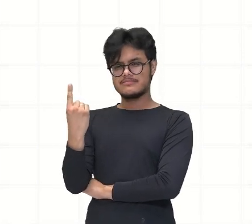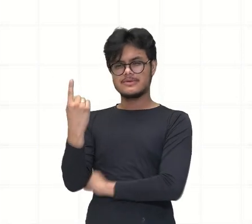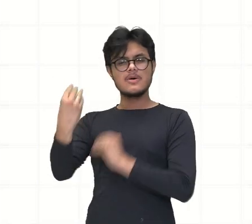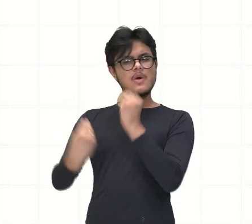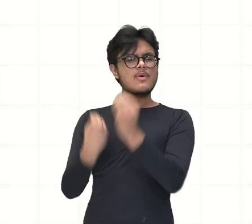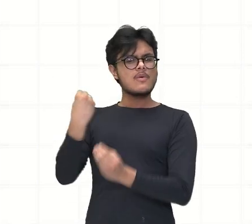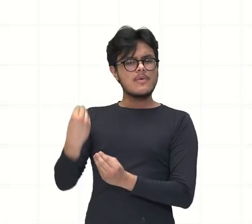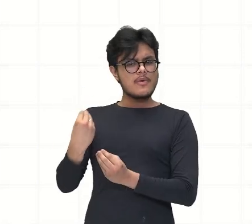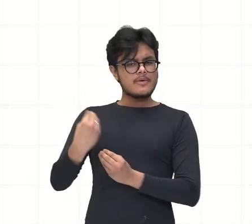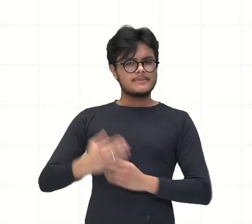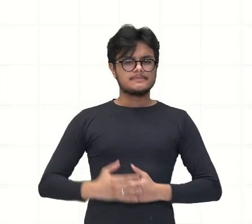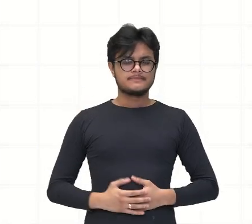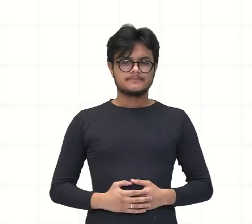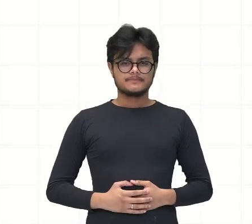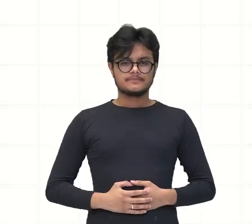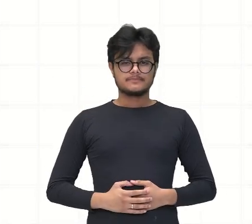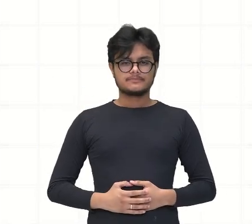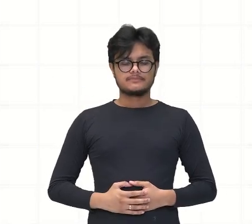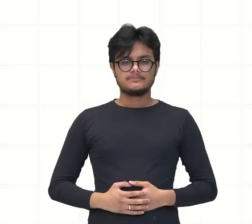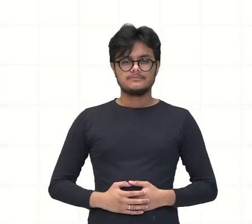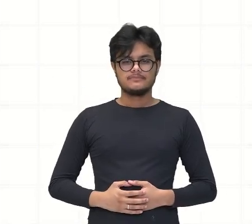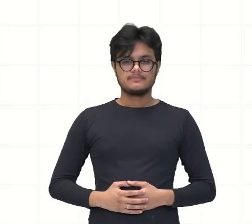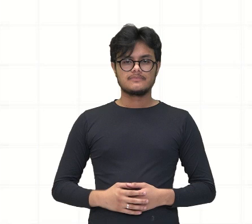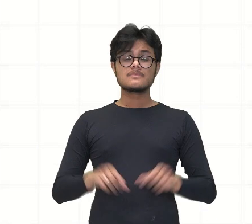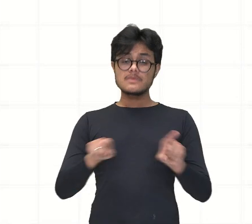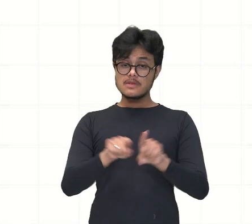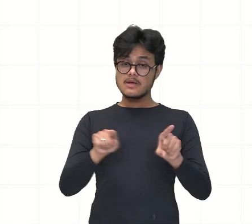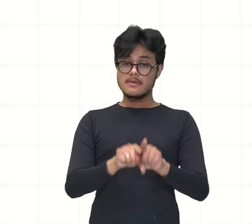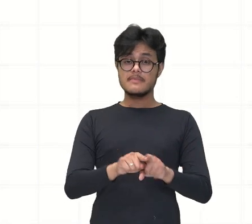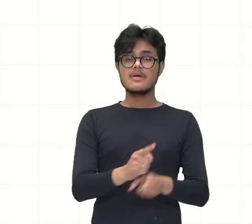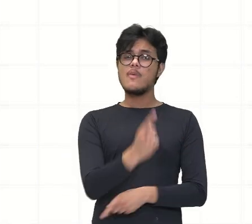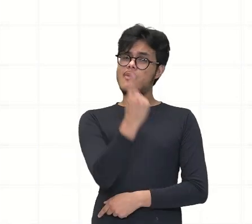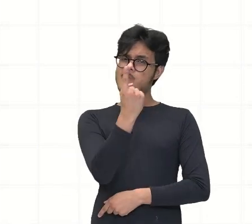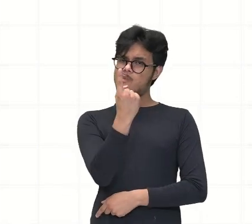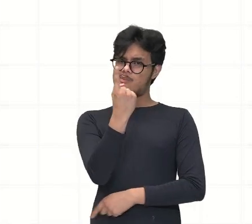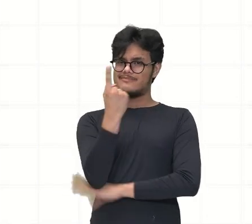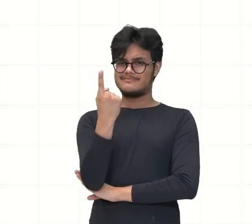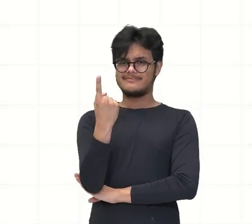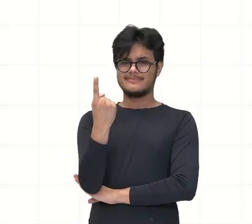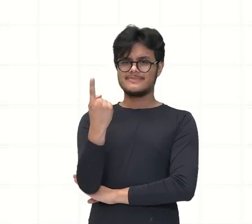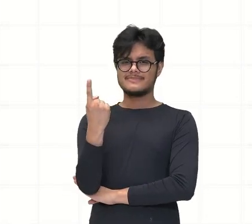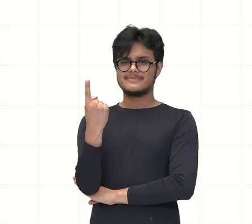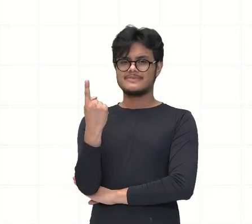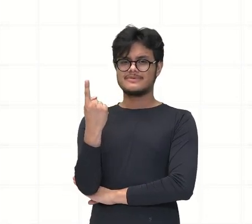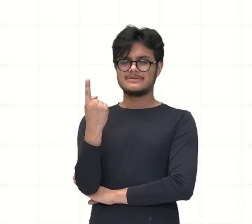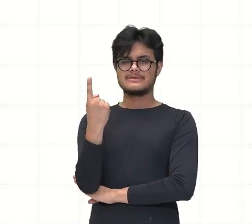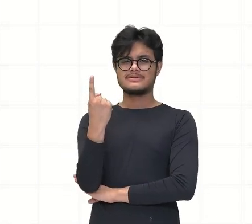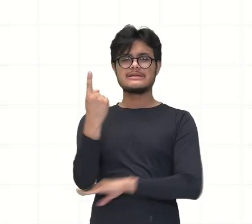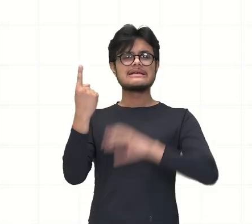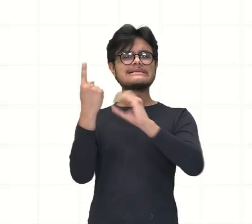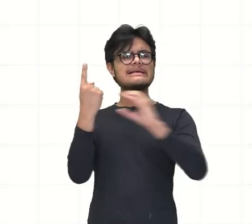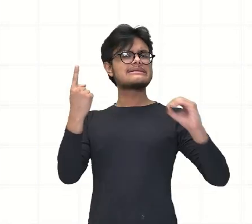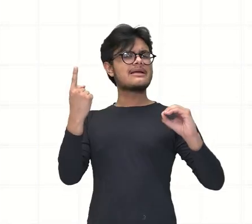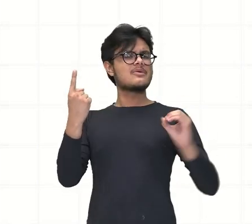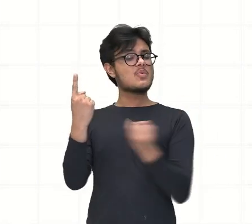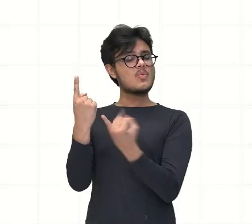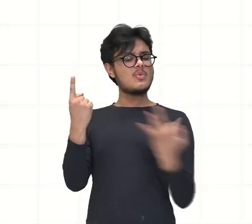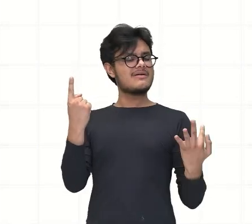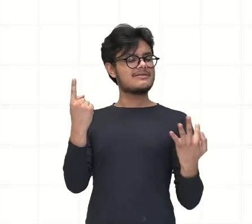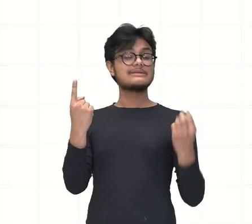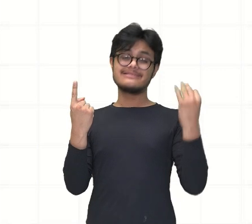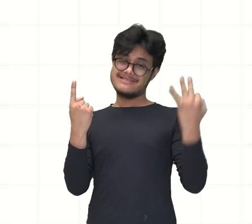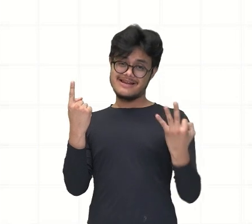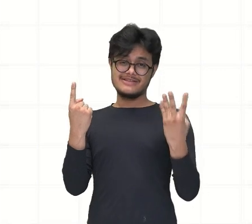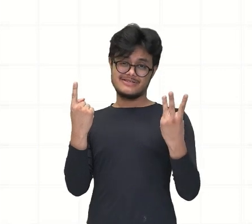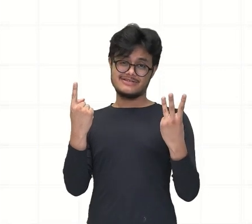facilitar essa divisão, como sendo quem? 1, e aqui eu estou dividindo por quanto? Ó, tem quantas casas decimais? 3.